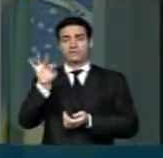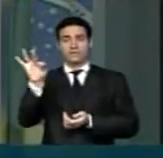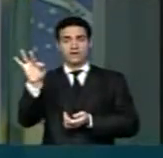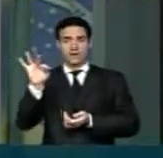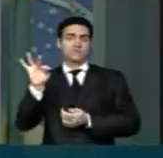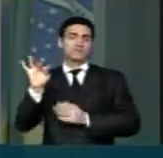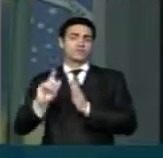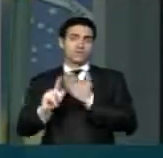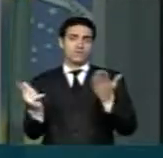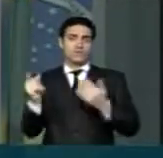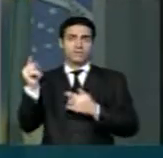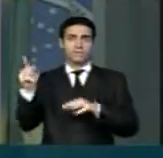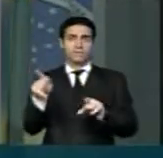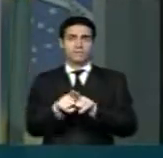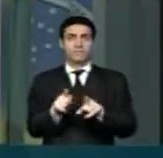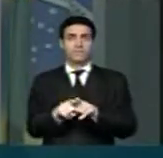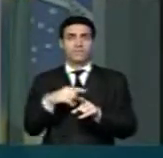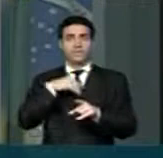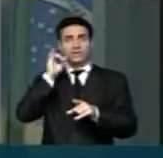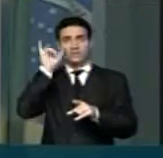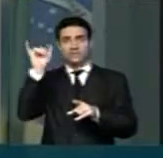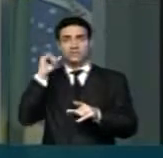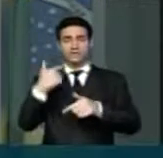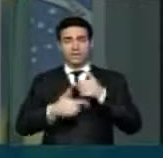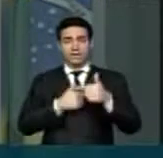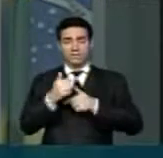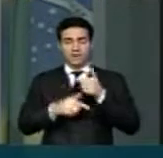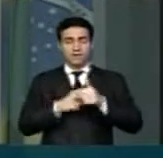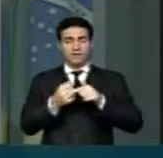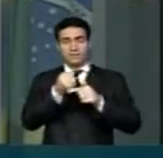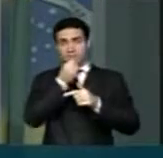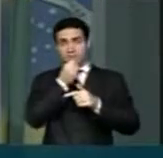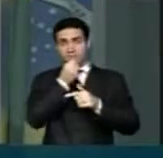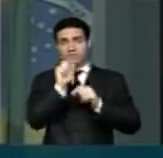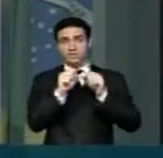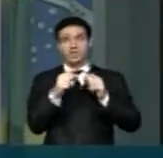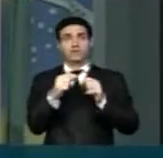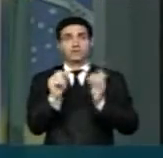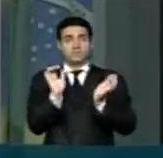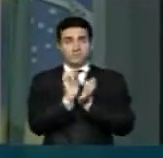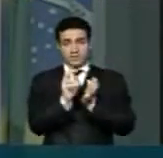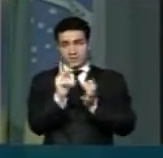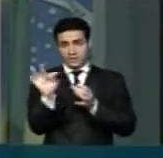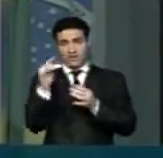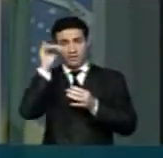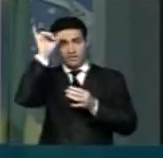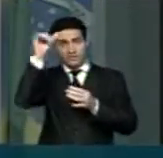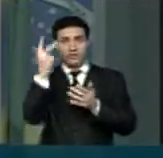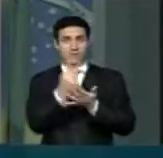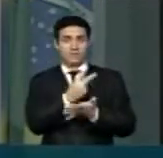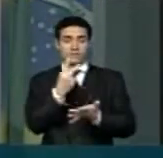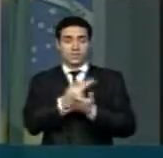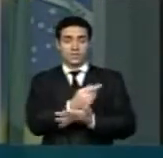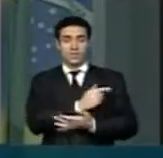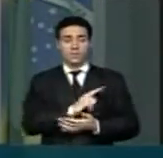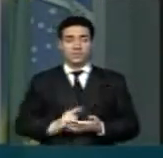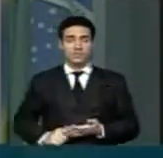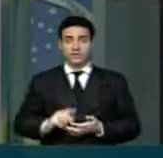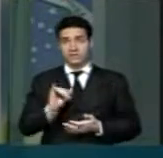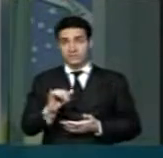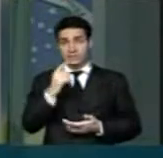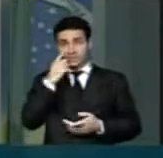Ao invés de buscar impedir o trabalho da imprensa, o Partido dos Trabalhadores deveria cometer menos erros do governo. Se